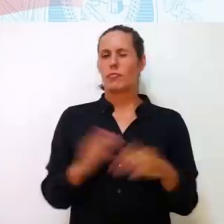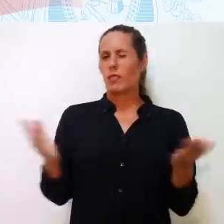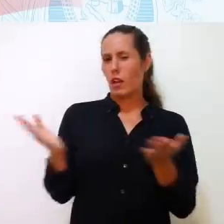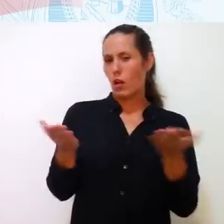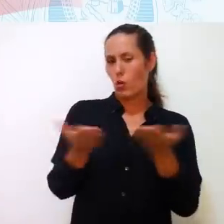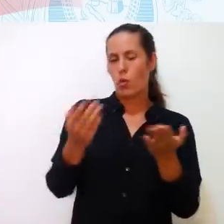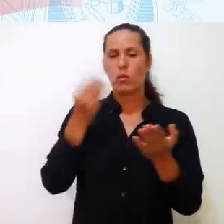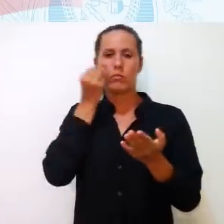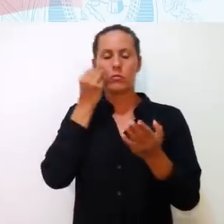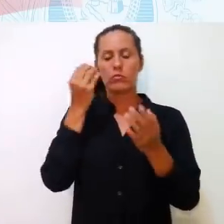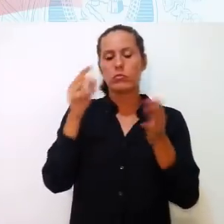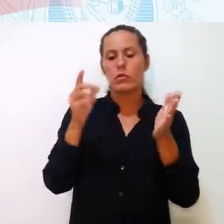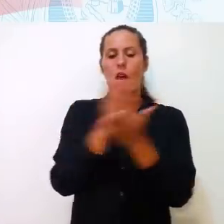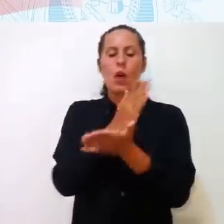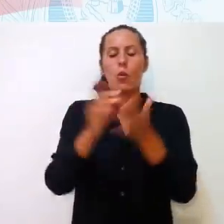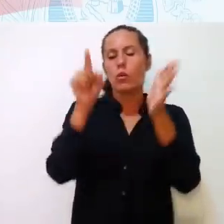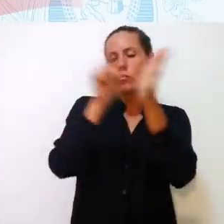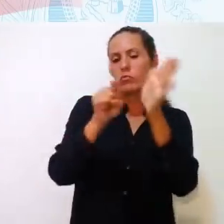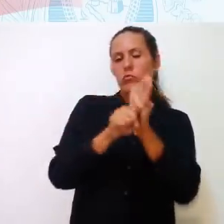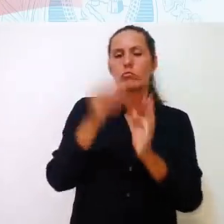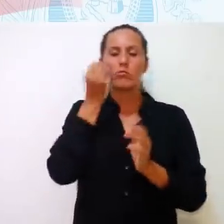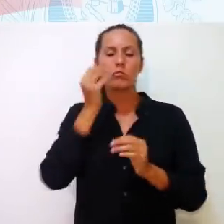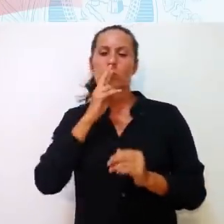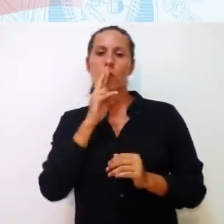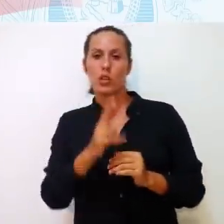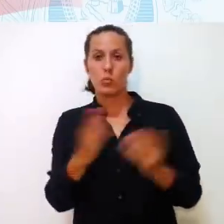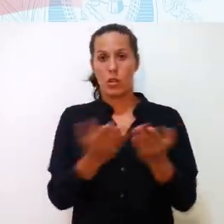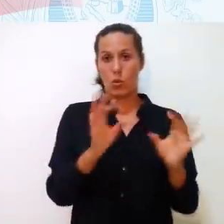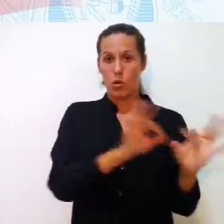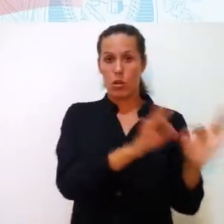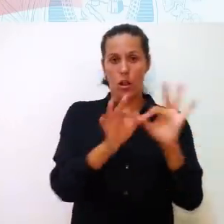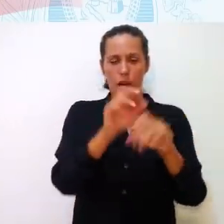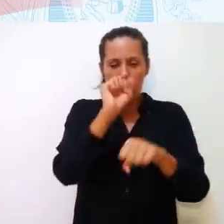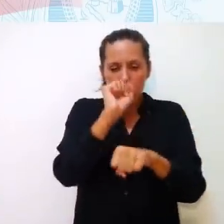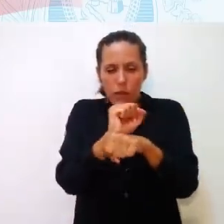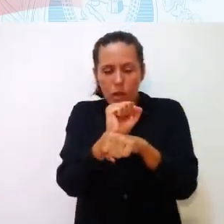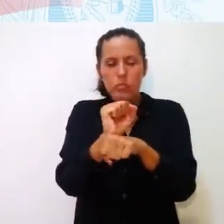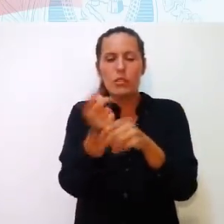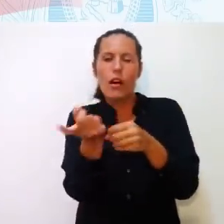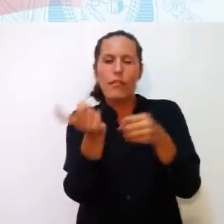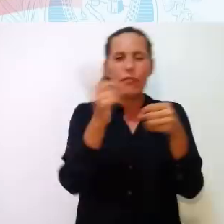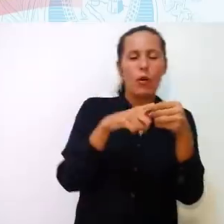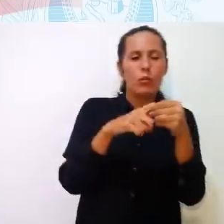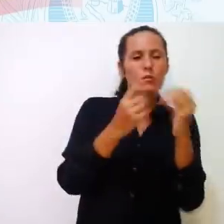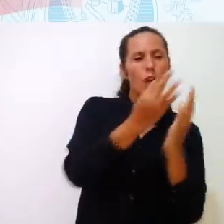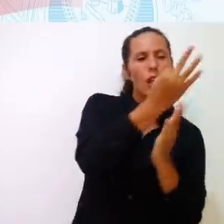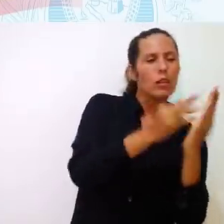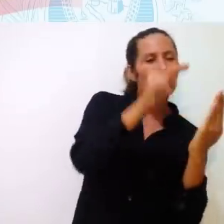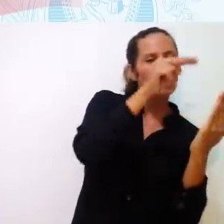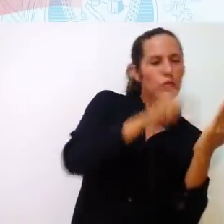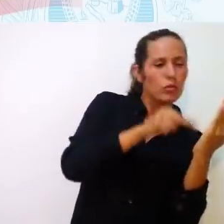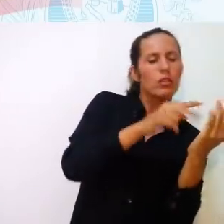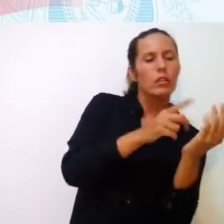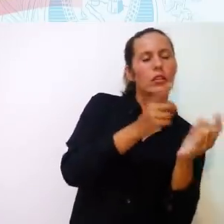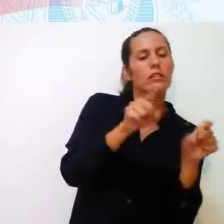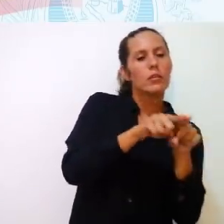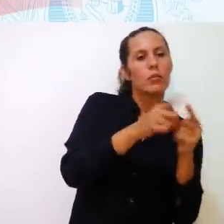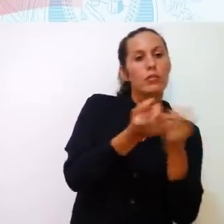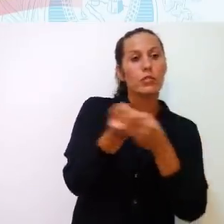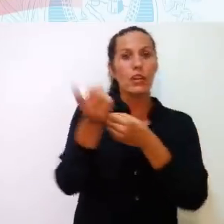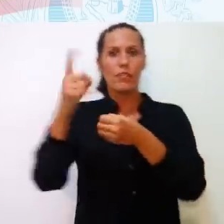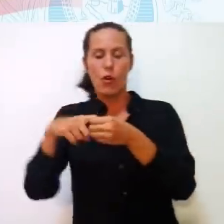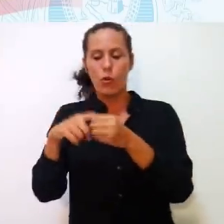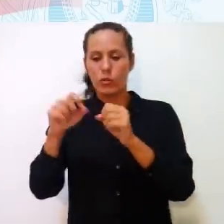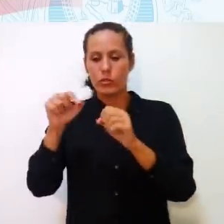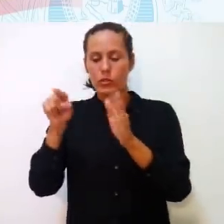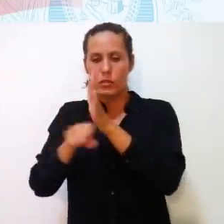obra. Eu coloquei algumas questões para vocês tentarem responder sobre esses 2 textos. Então, dá uma pausa no vídeo, volta um pouquinho, dá uma